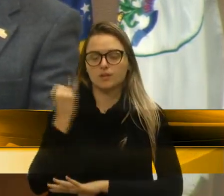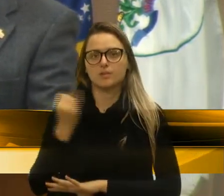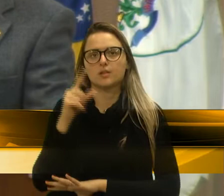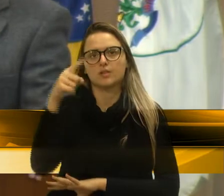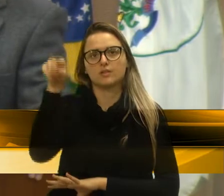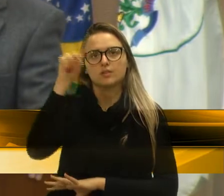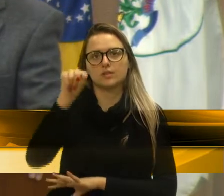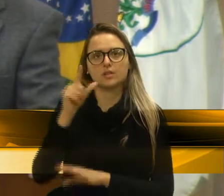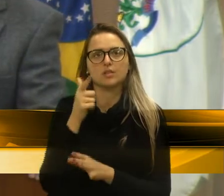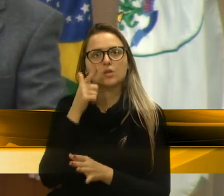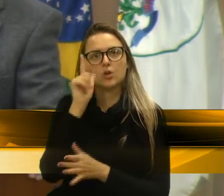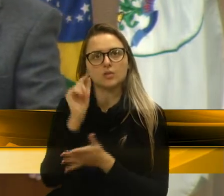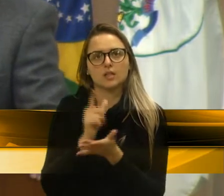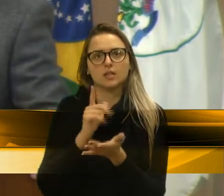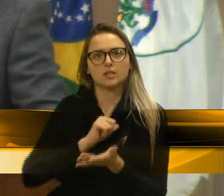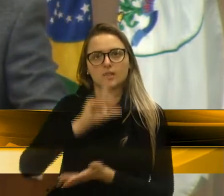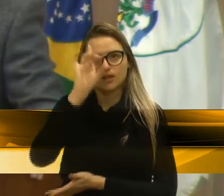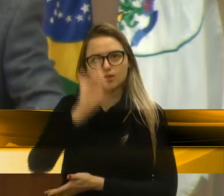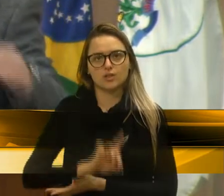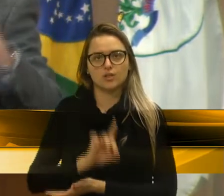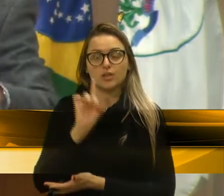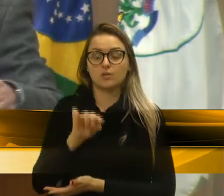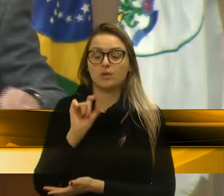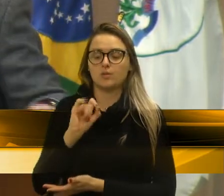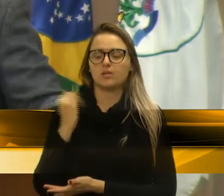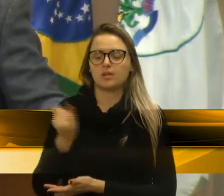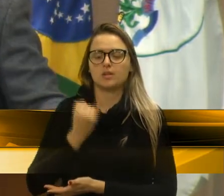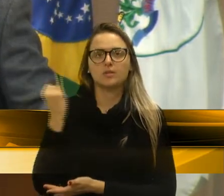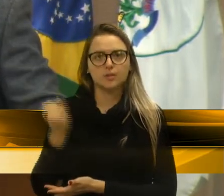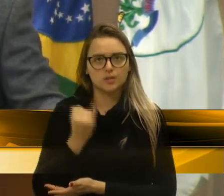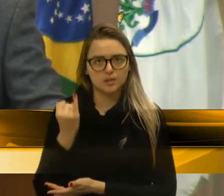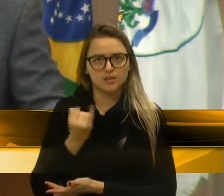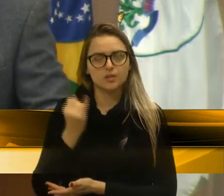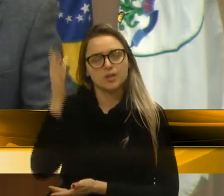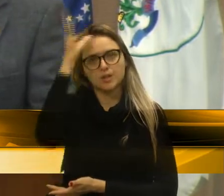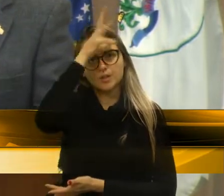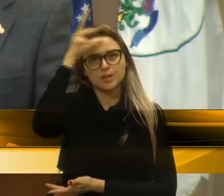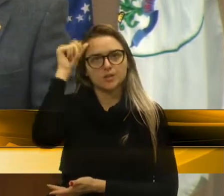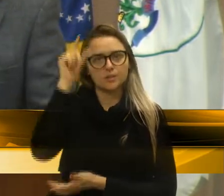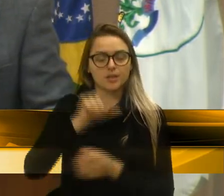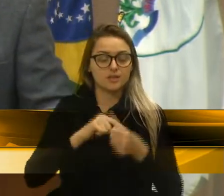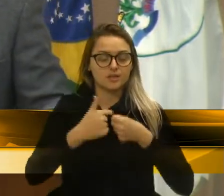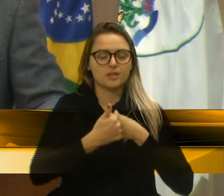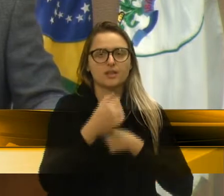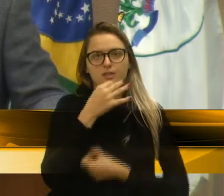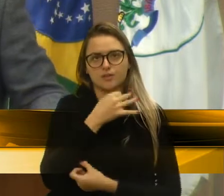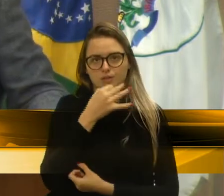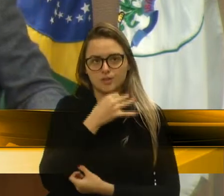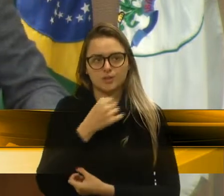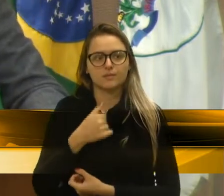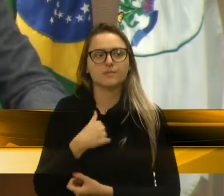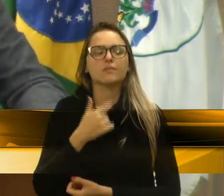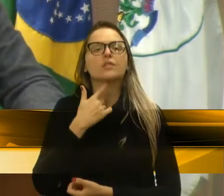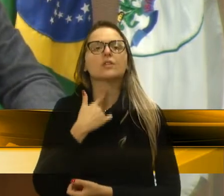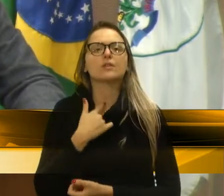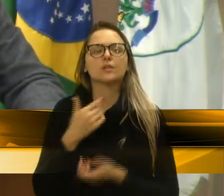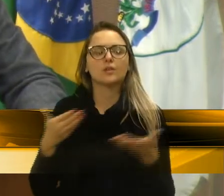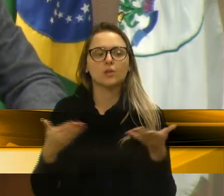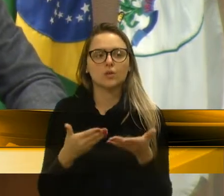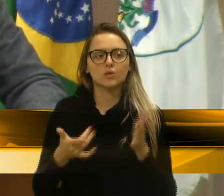a ter os seus direitos. Isso é que é importante hoje para o município de Caxias do Sul. Eu gostaria hoje de